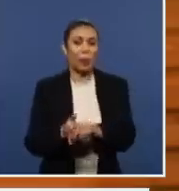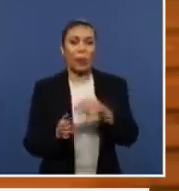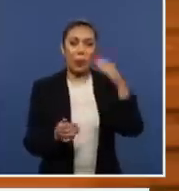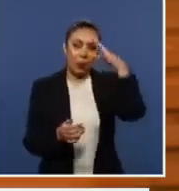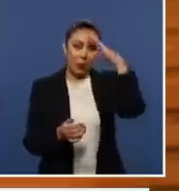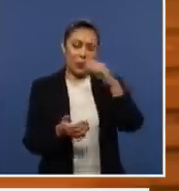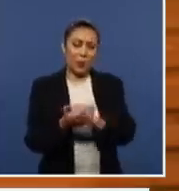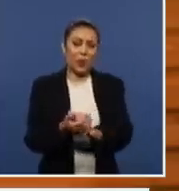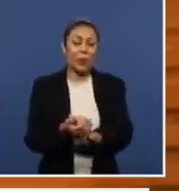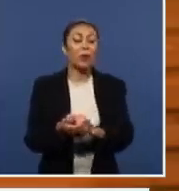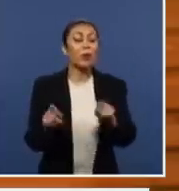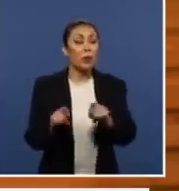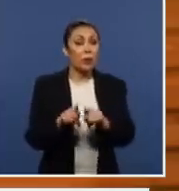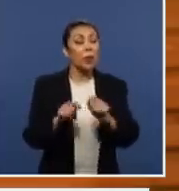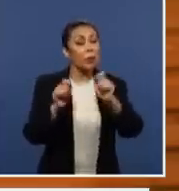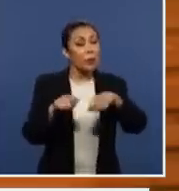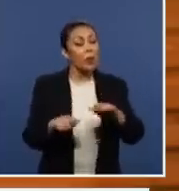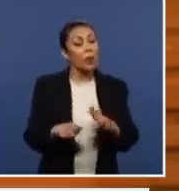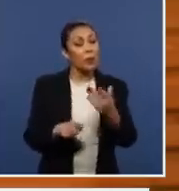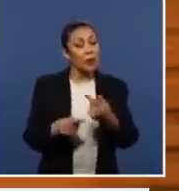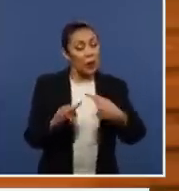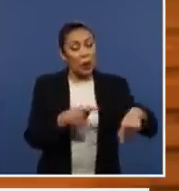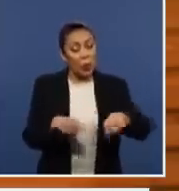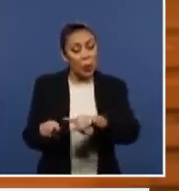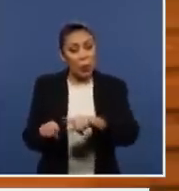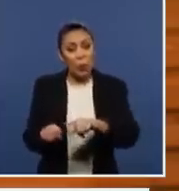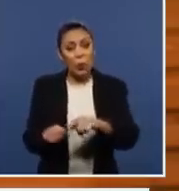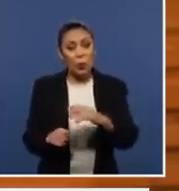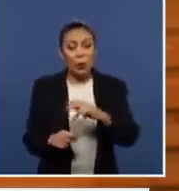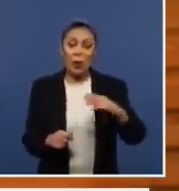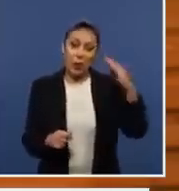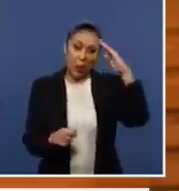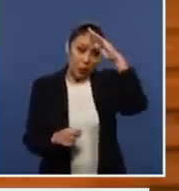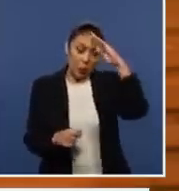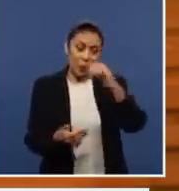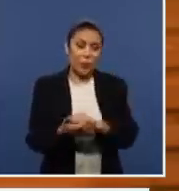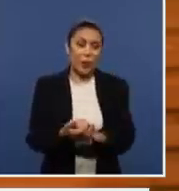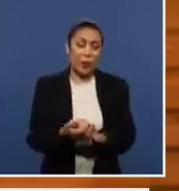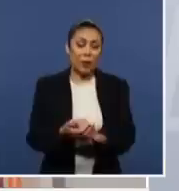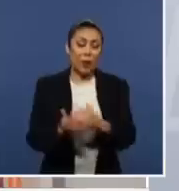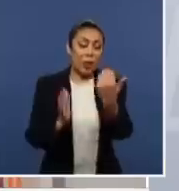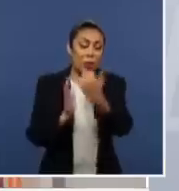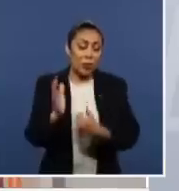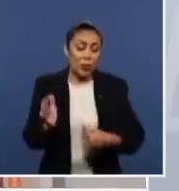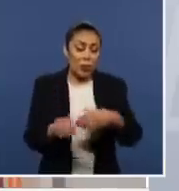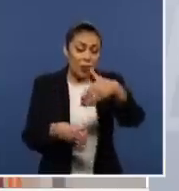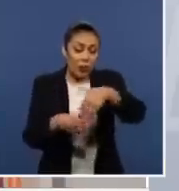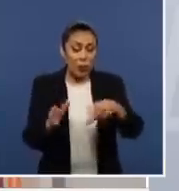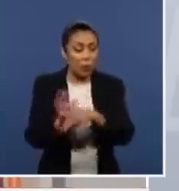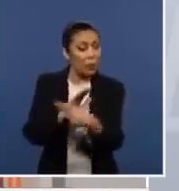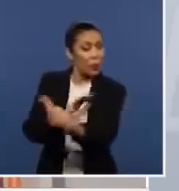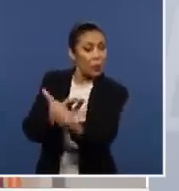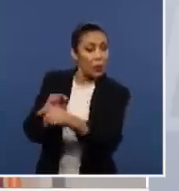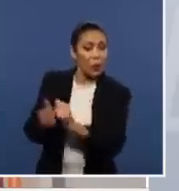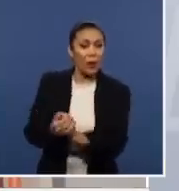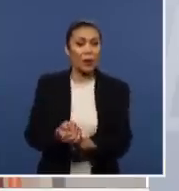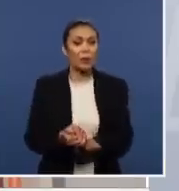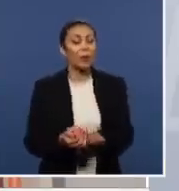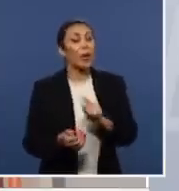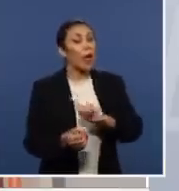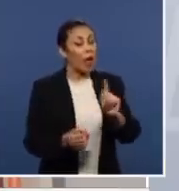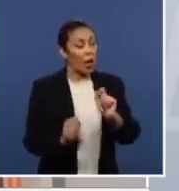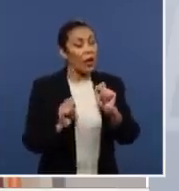pode se refletir negativamente para o Bolsonaro. Isso vai tirar voto do Bolsonaro. Eu ia dizer uma coisa para o Bolsonaro e para o